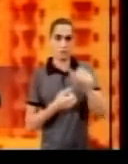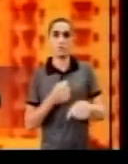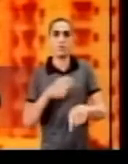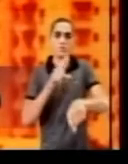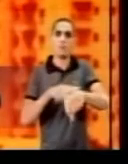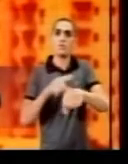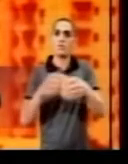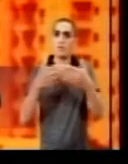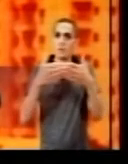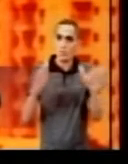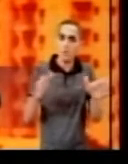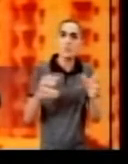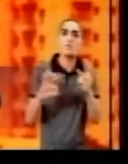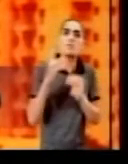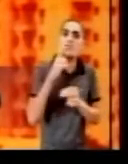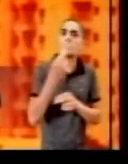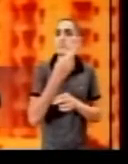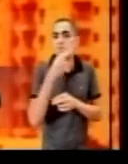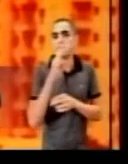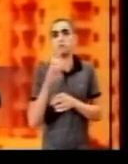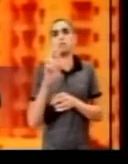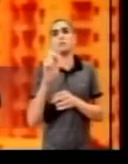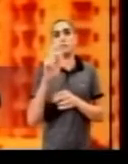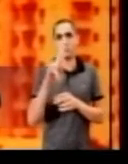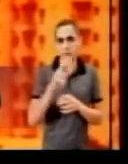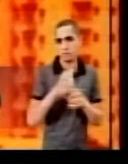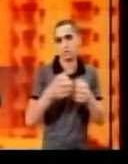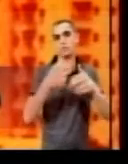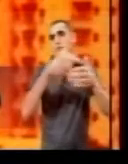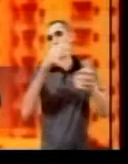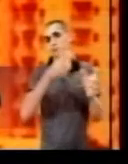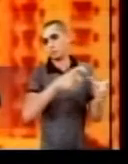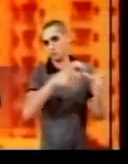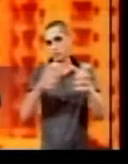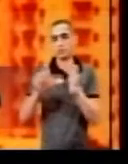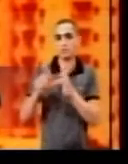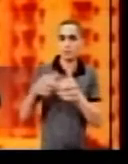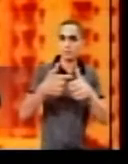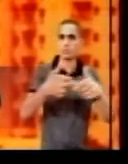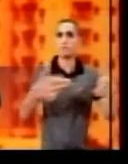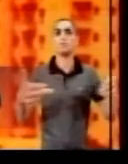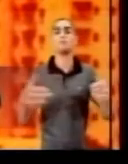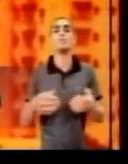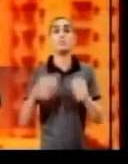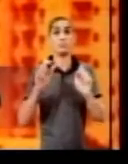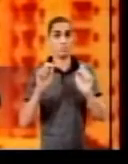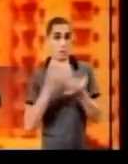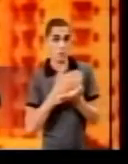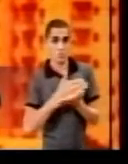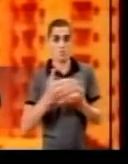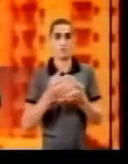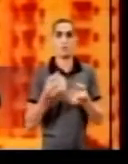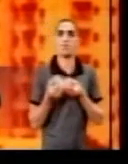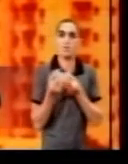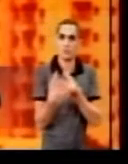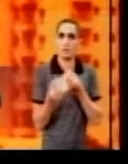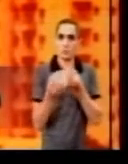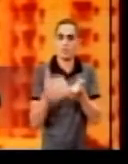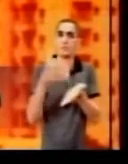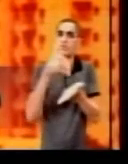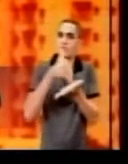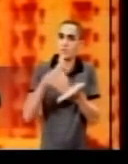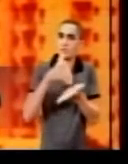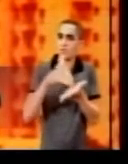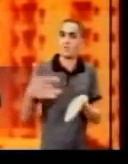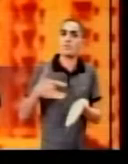bares, restaurantes, lanchonetes e outros setores comerciais. Quem começa com as informações é o